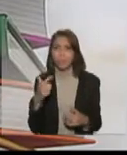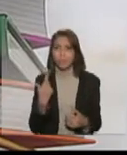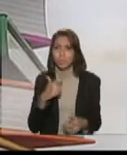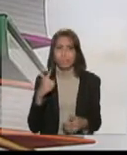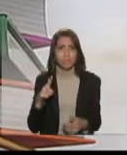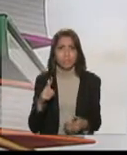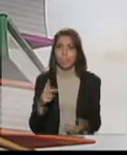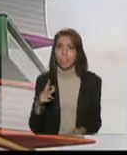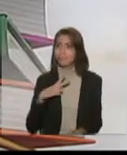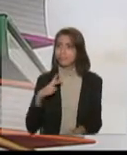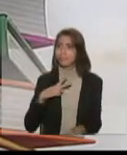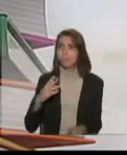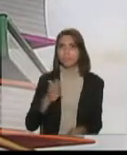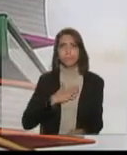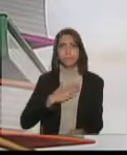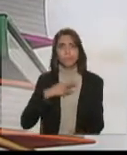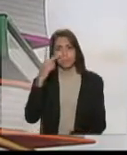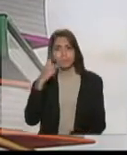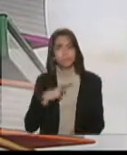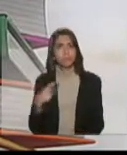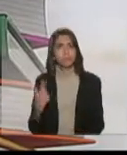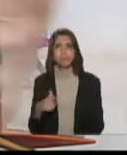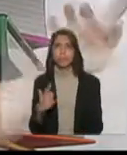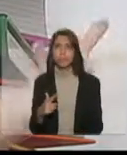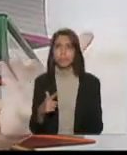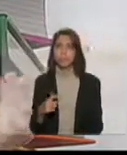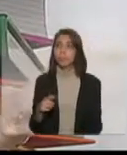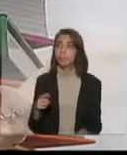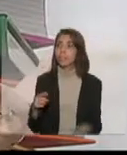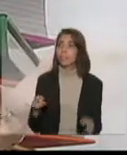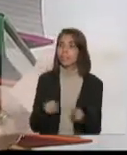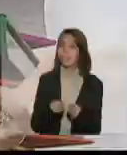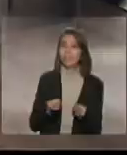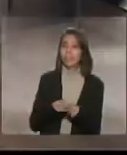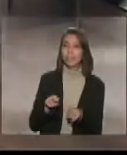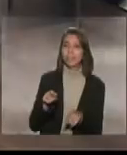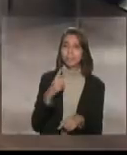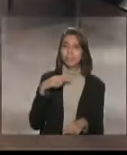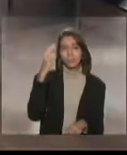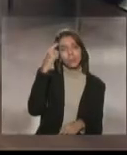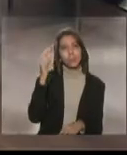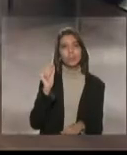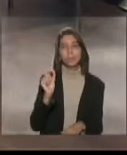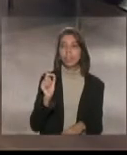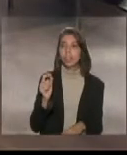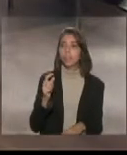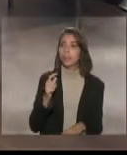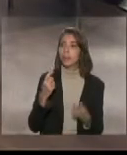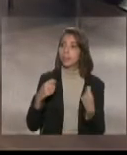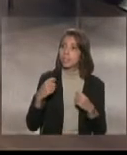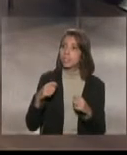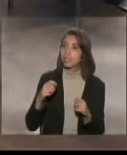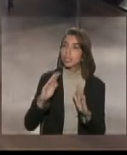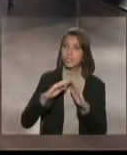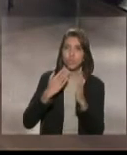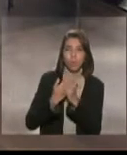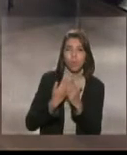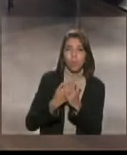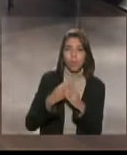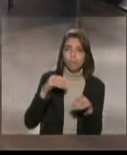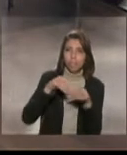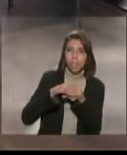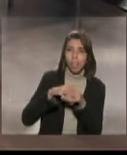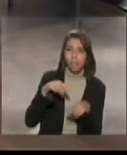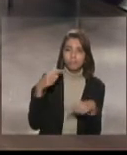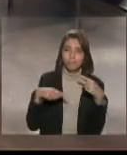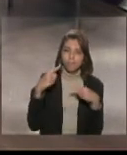construindo pra ela por isso que ela já viu ainda é muito atrasado nesse sentido acho que inclusive é a gente deveria trazer mais as escolas